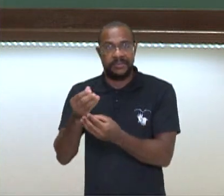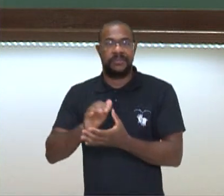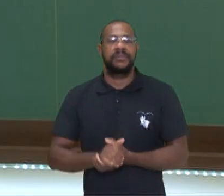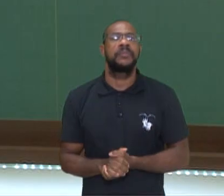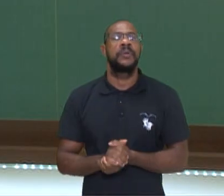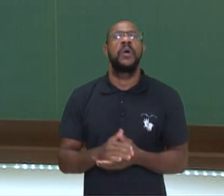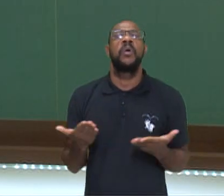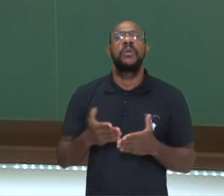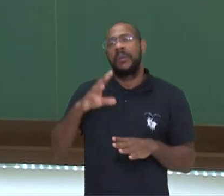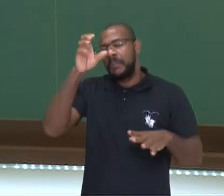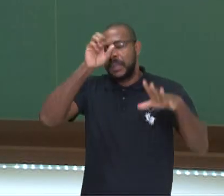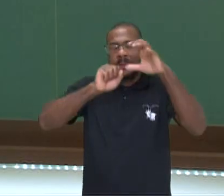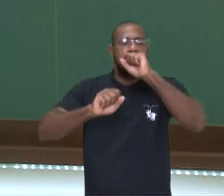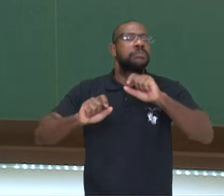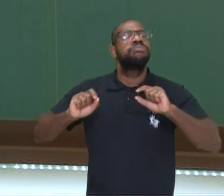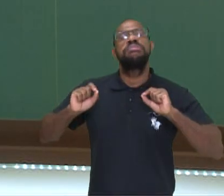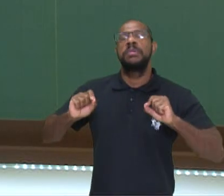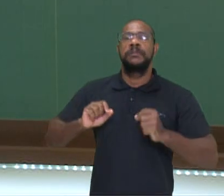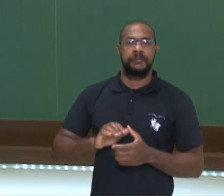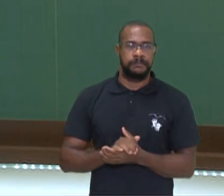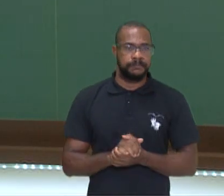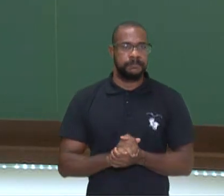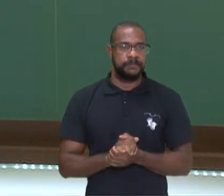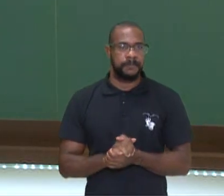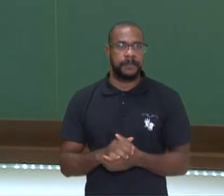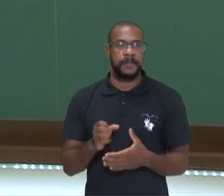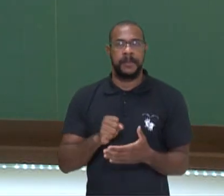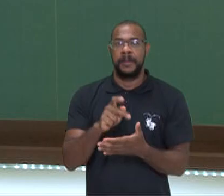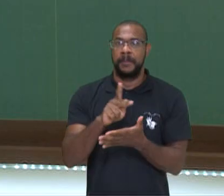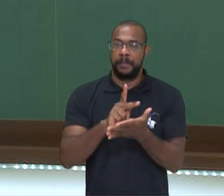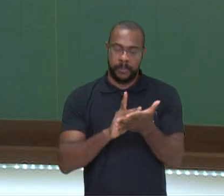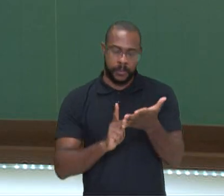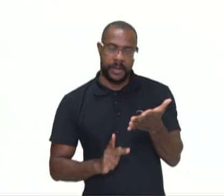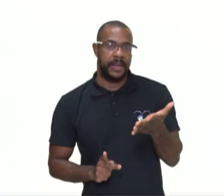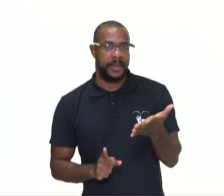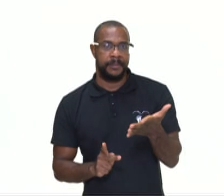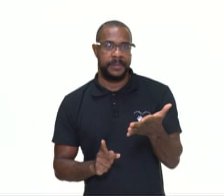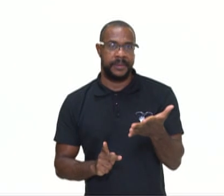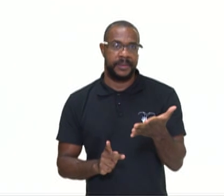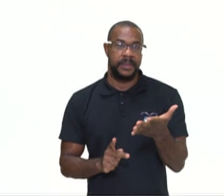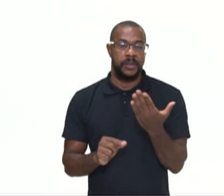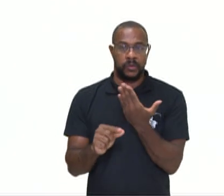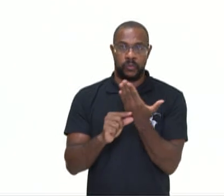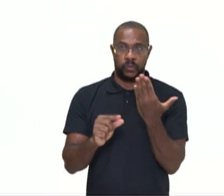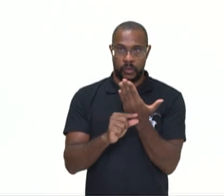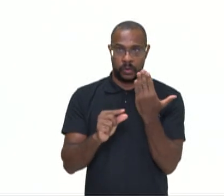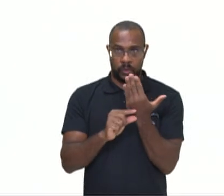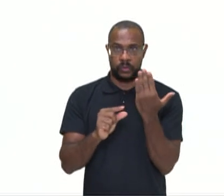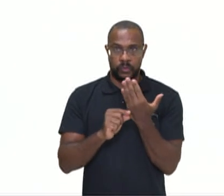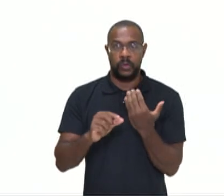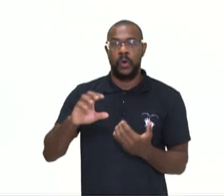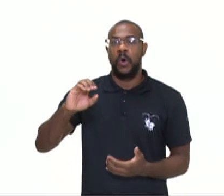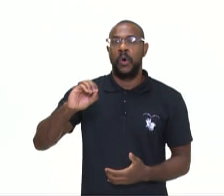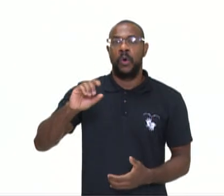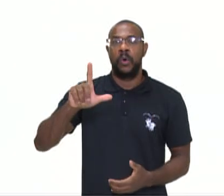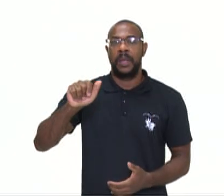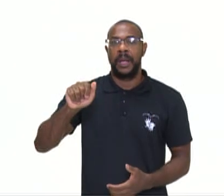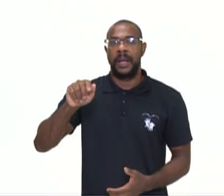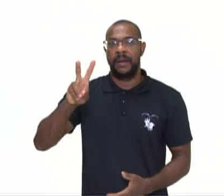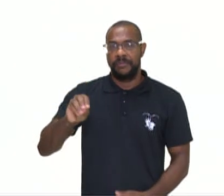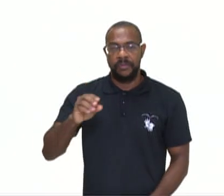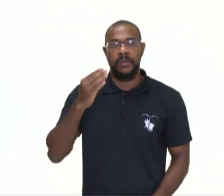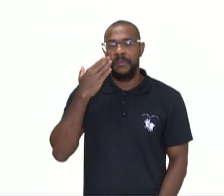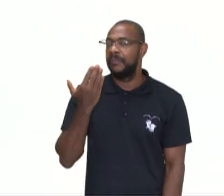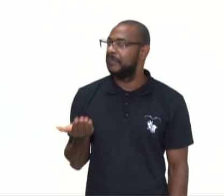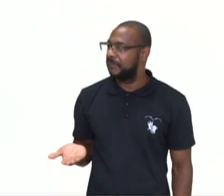que aprendemos hoje? O poema de Olavo Bilac, nós lemos, né? O Príncipe do Poeta do